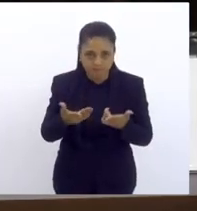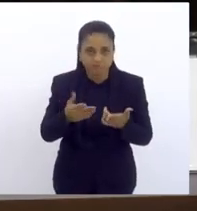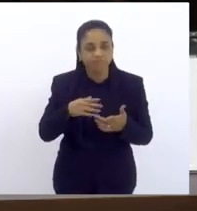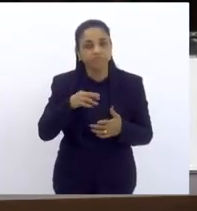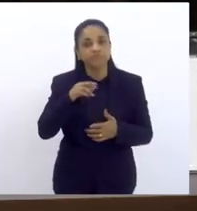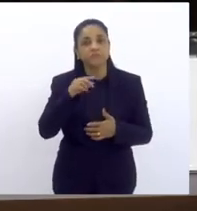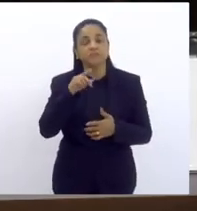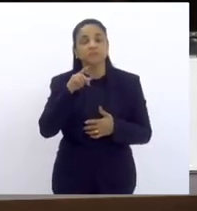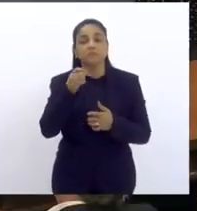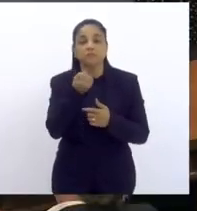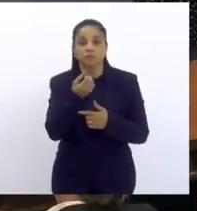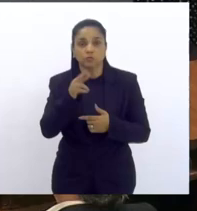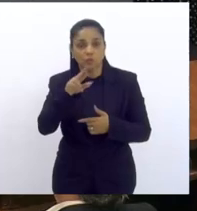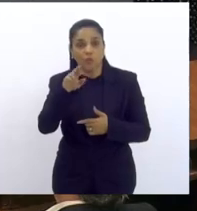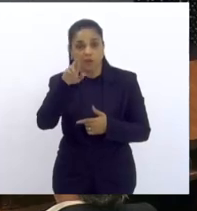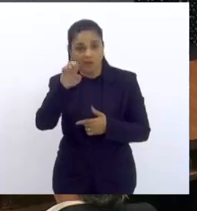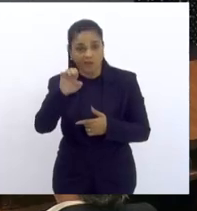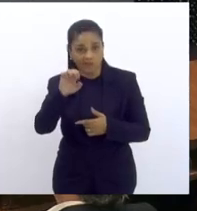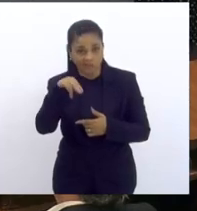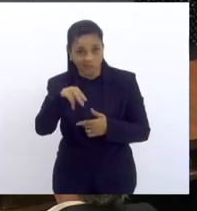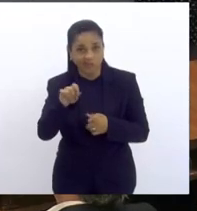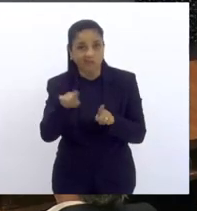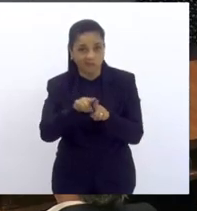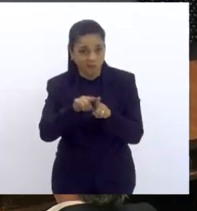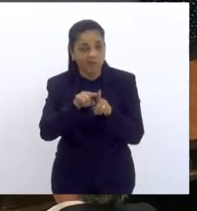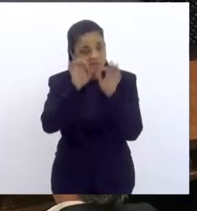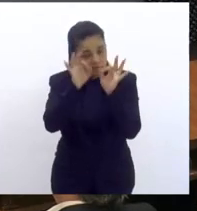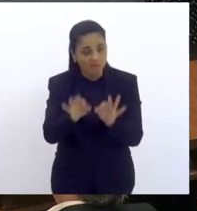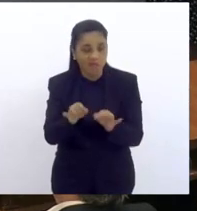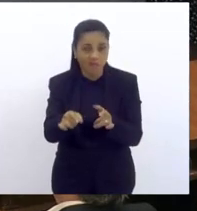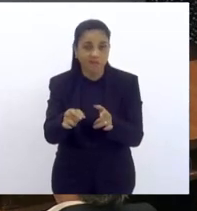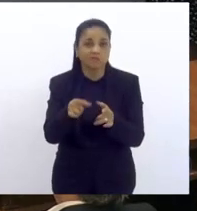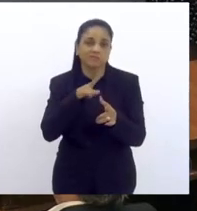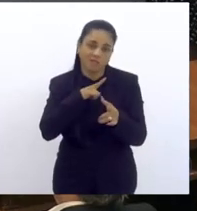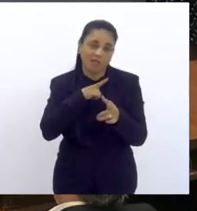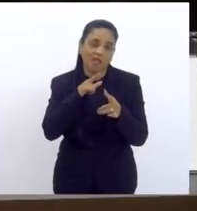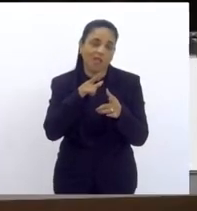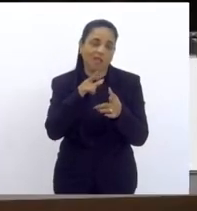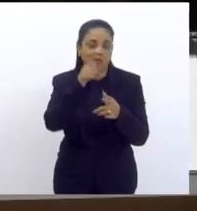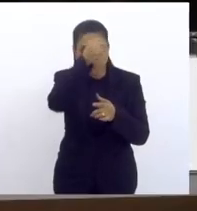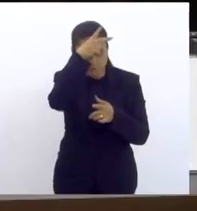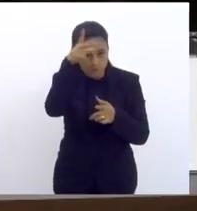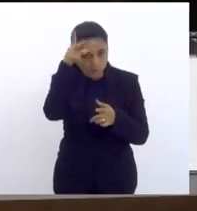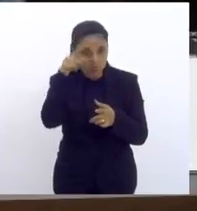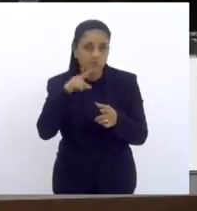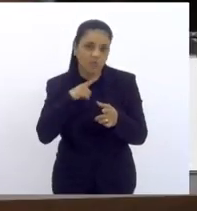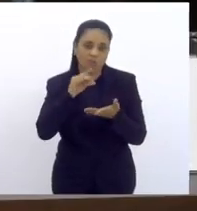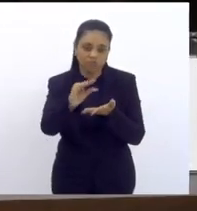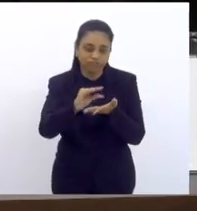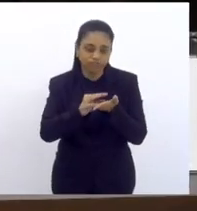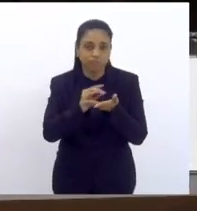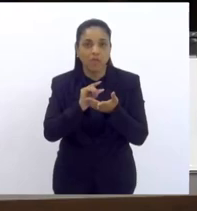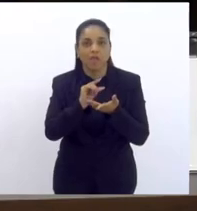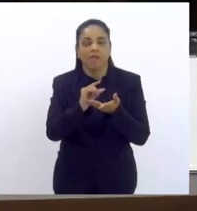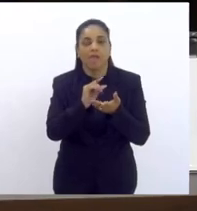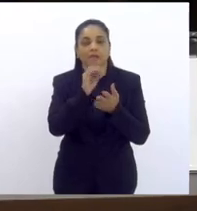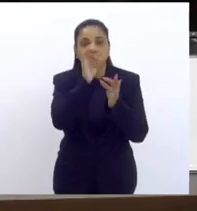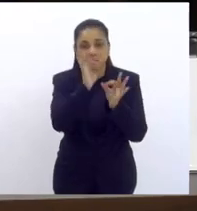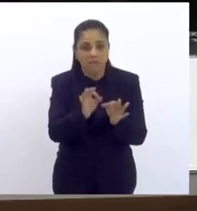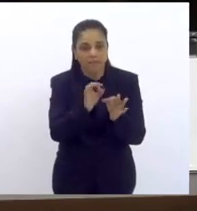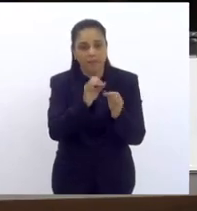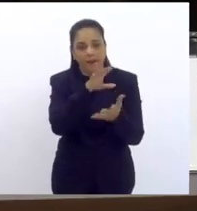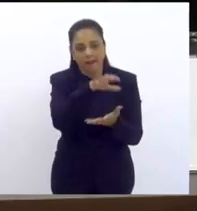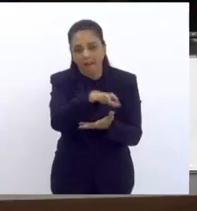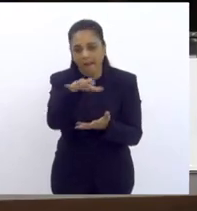Renato é certo os municípios tem restrições orçamentárias então ah o papel da União a união agora criou